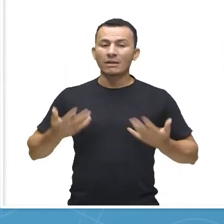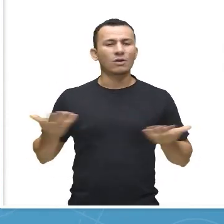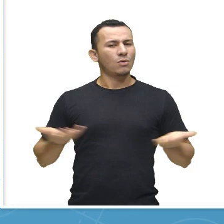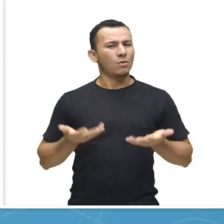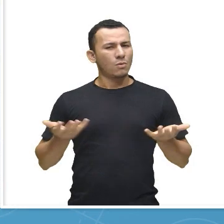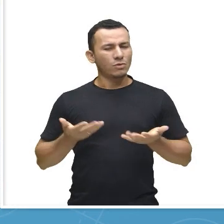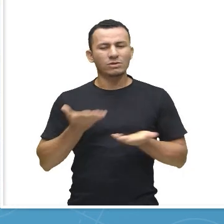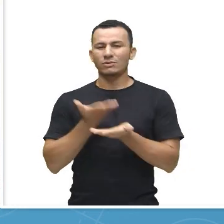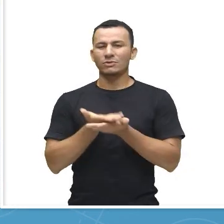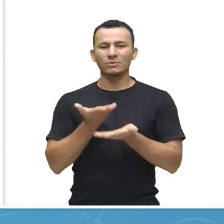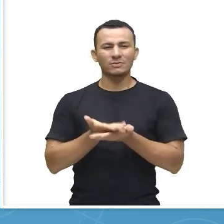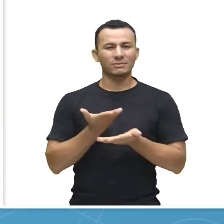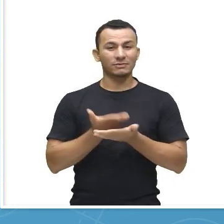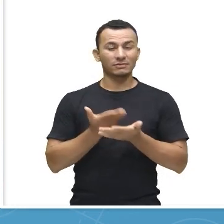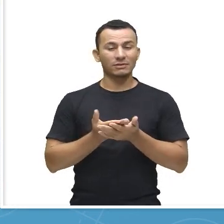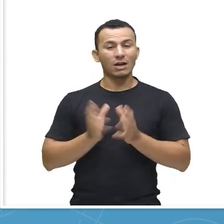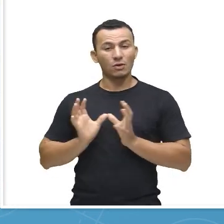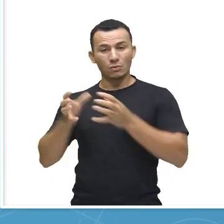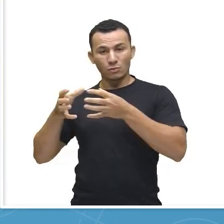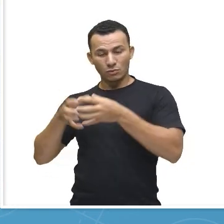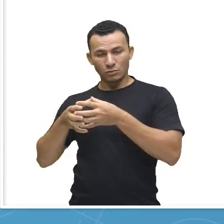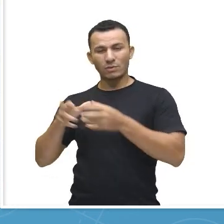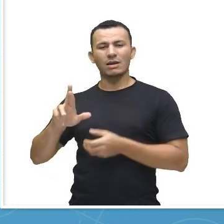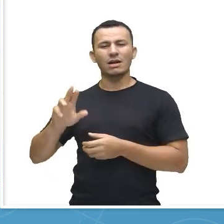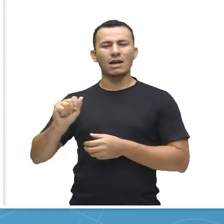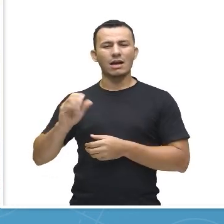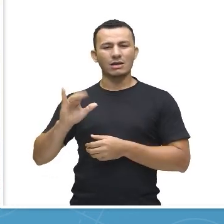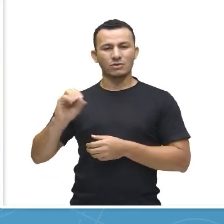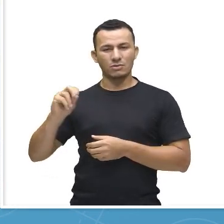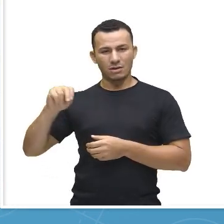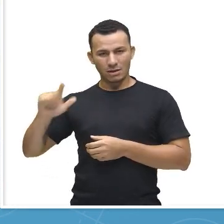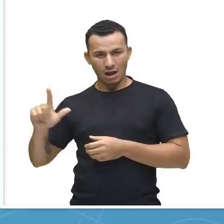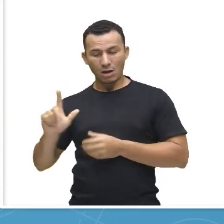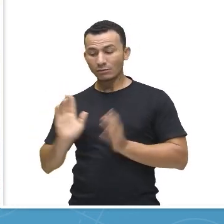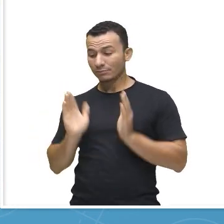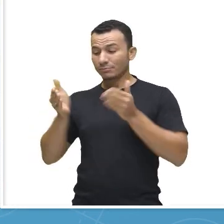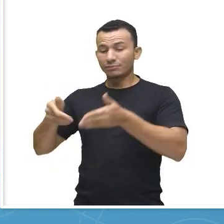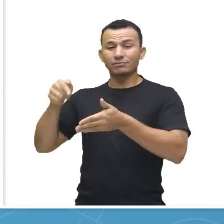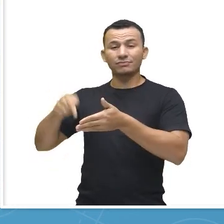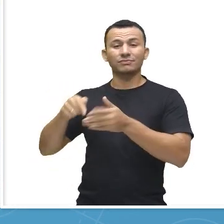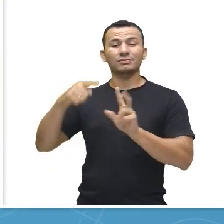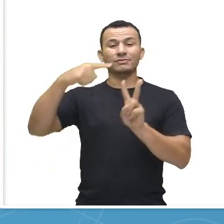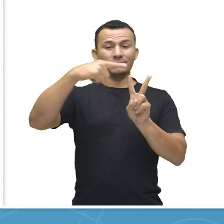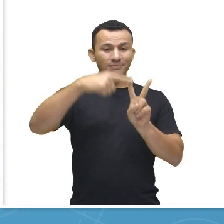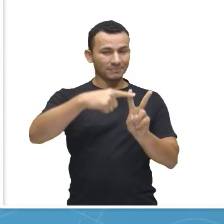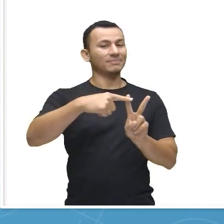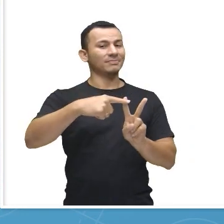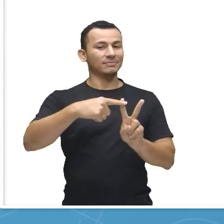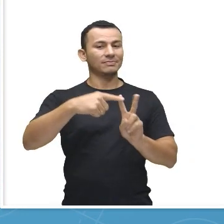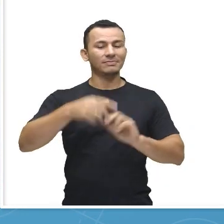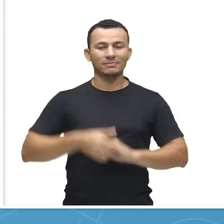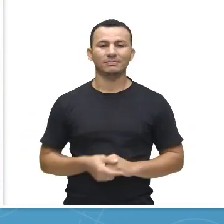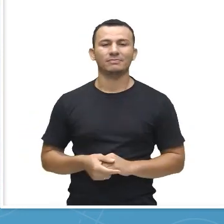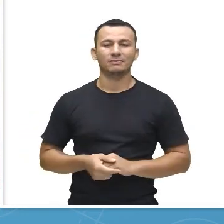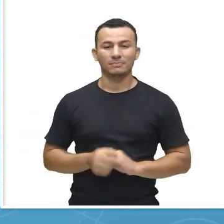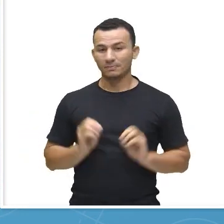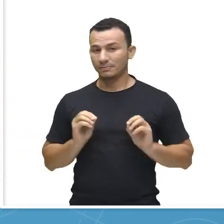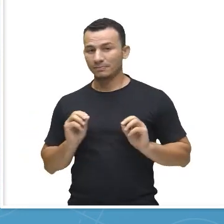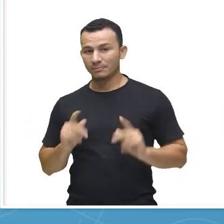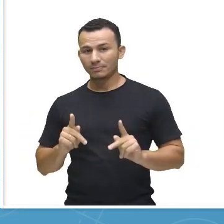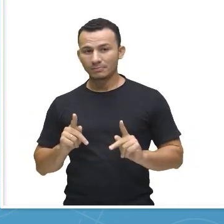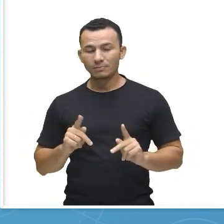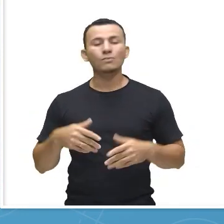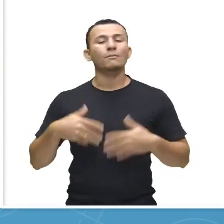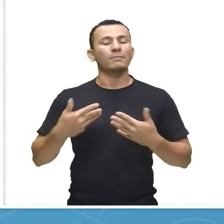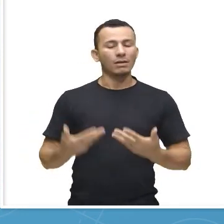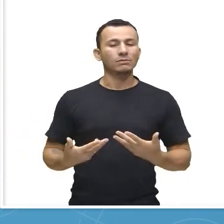hoje nós vamos estudar o conjunto dos números racionais, especificamente raiz quadrada, ok? Então